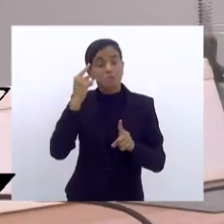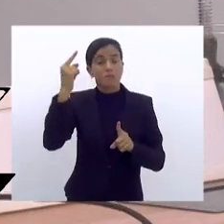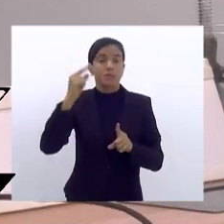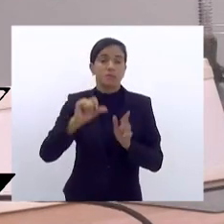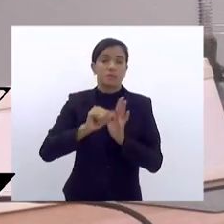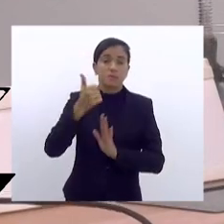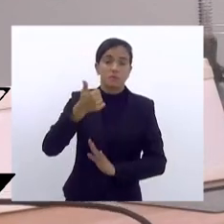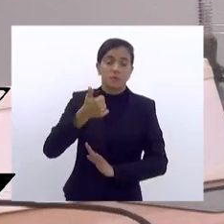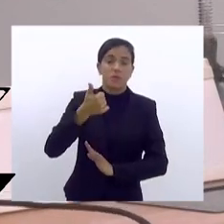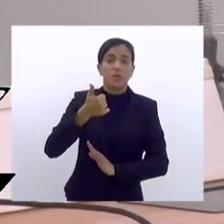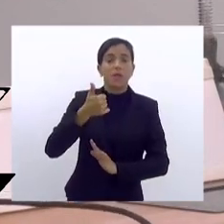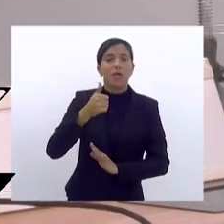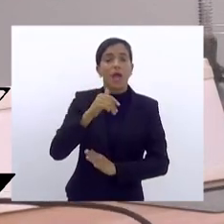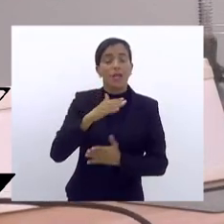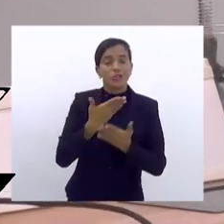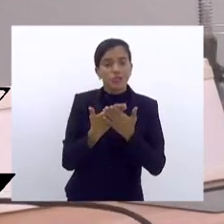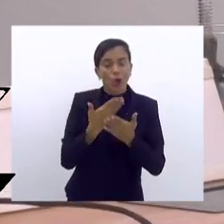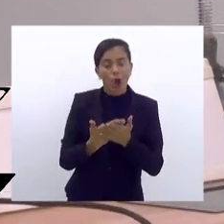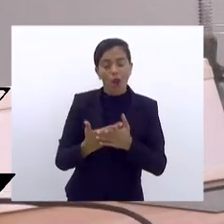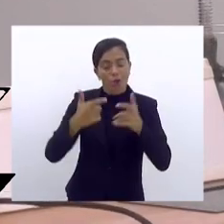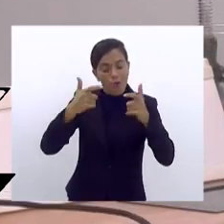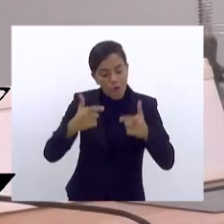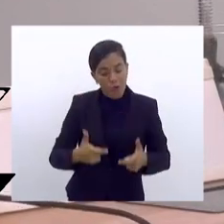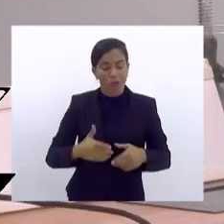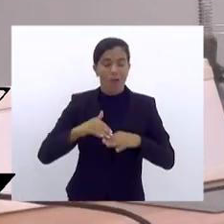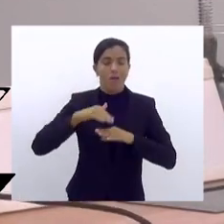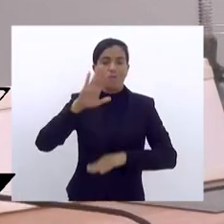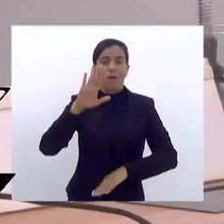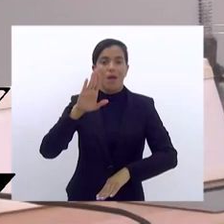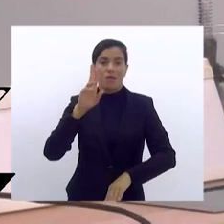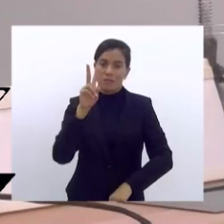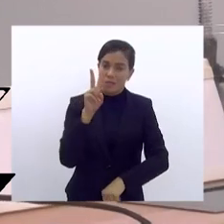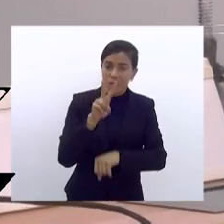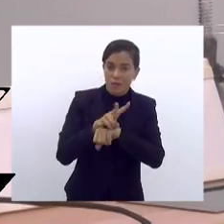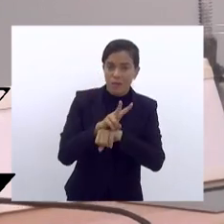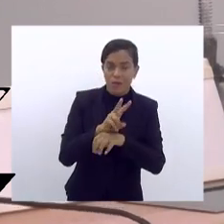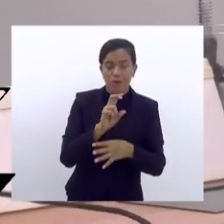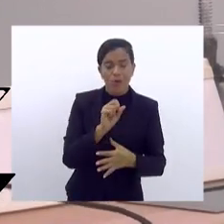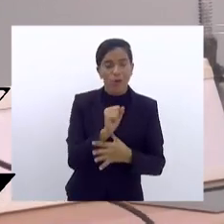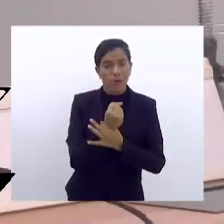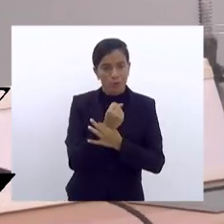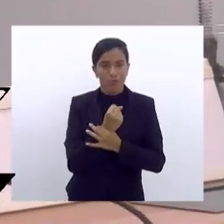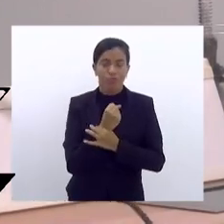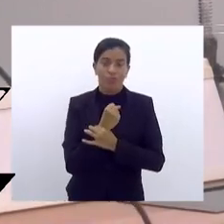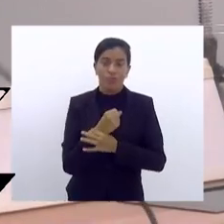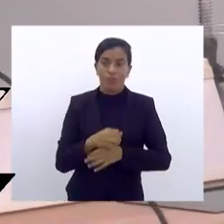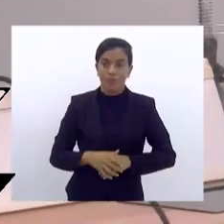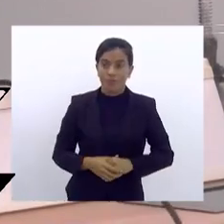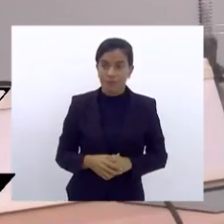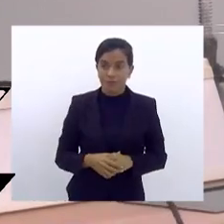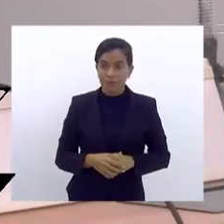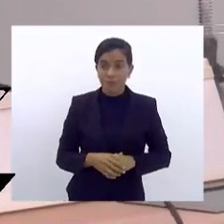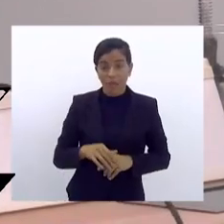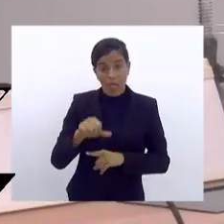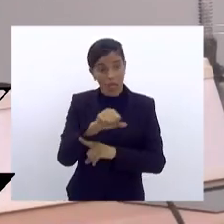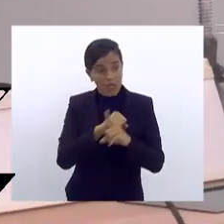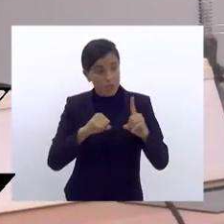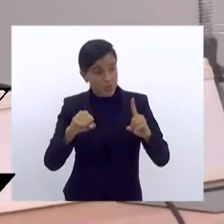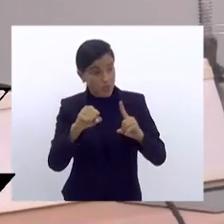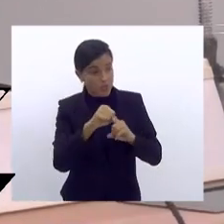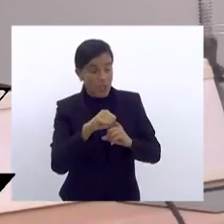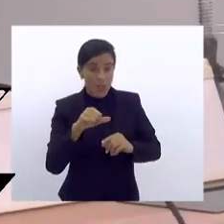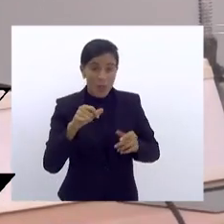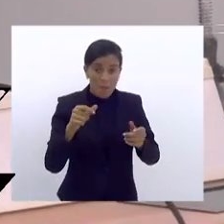promovendo que a escola seja esse ambiente mais seguro e mais acolhedor a gente observa que sociedades que tem menos